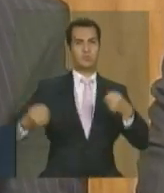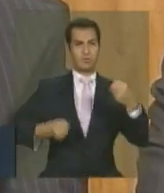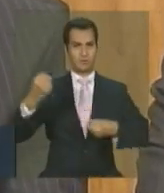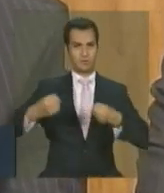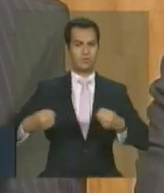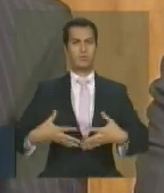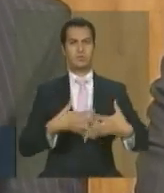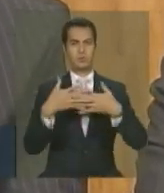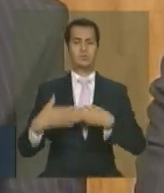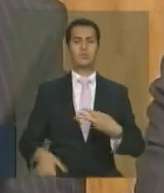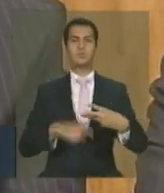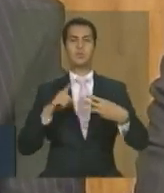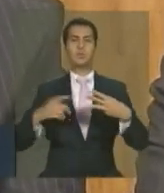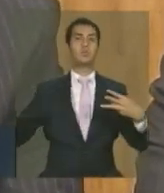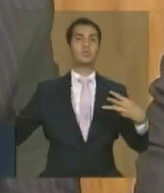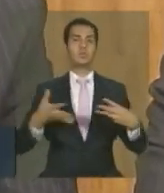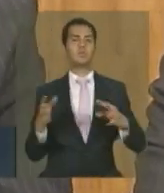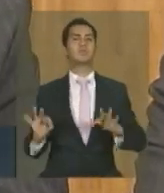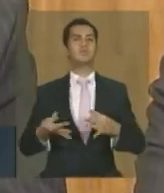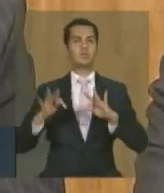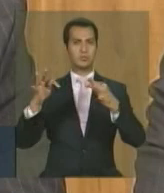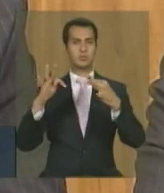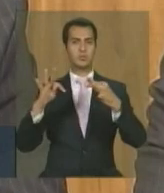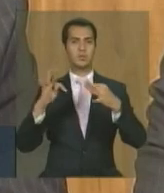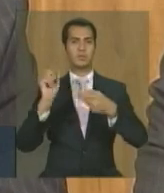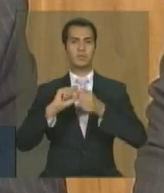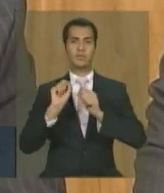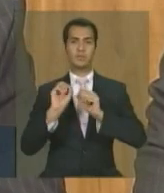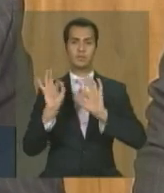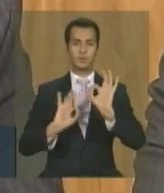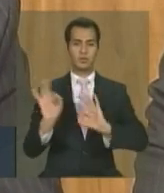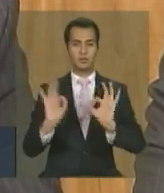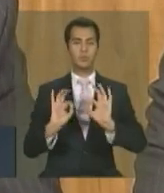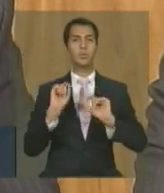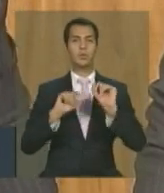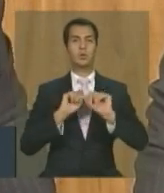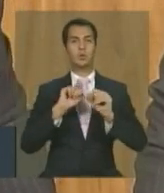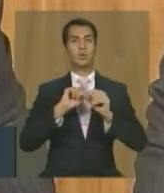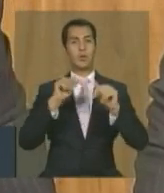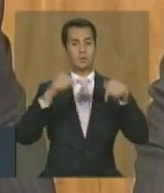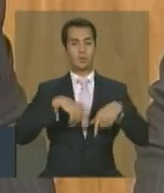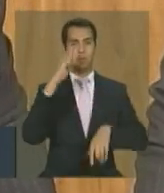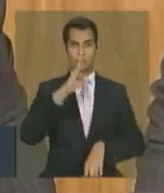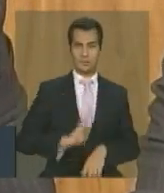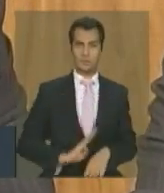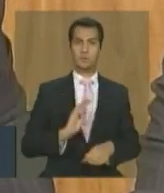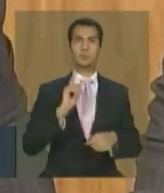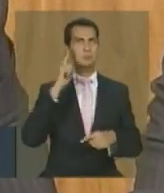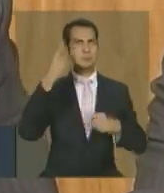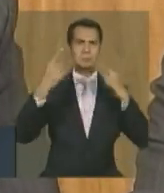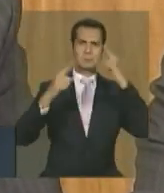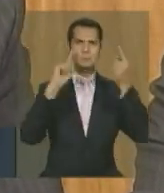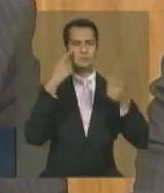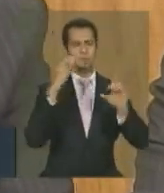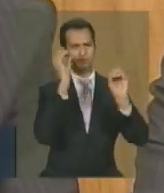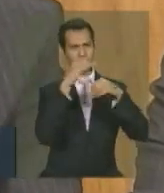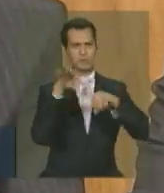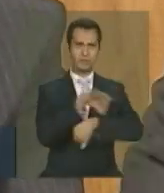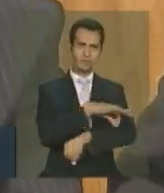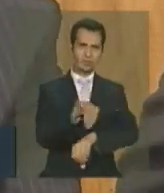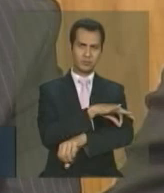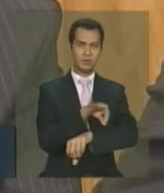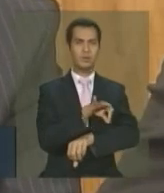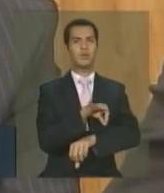nova geração de produtos desenvolvido a 4 mãos por brasileiros, na nossa engenharia da fábrica